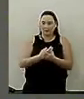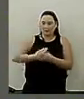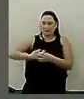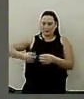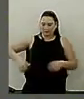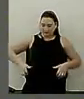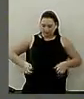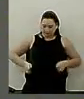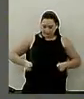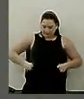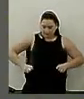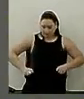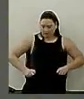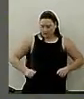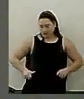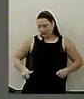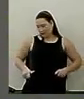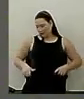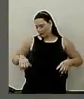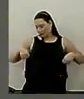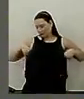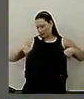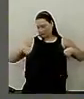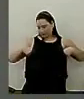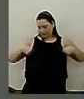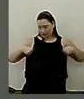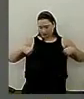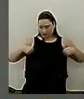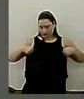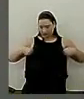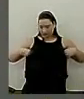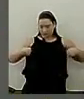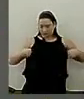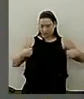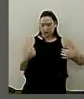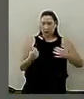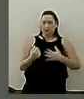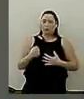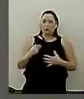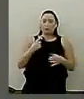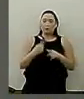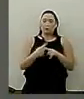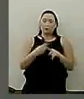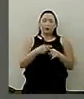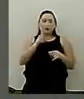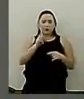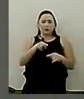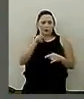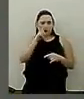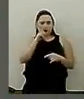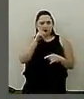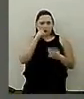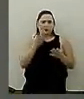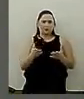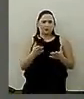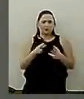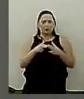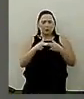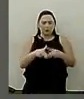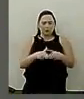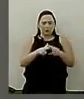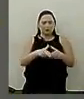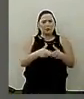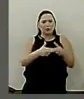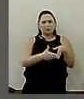Diante de uma tempestade verdadeira, de um perigo físico verdadeiro, de algo